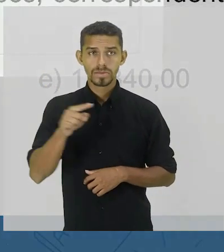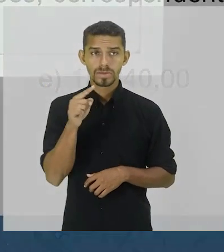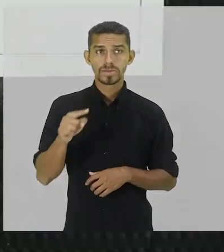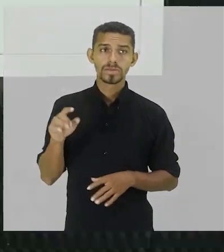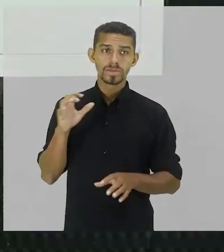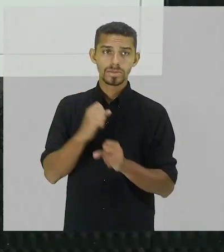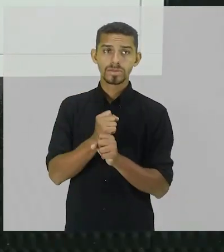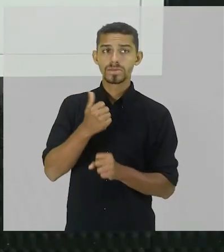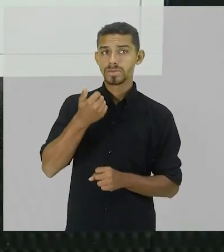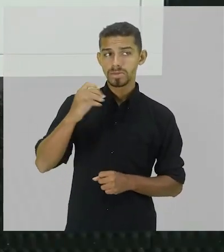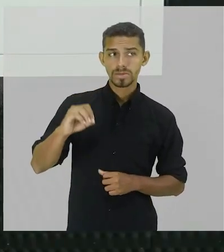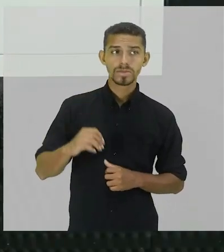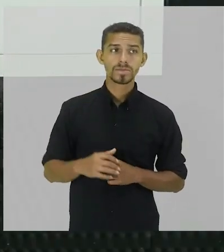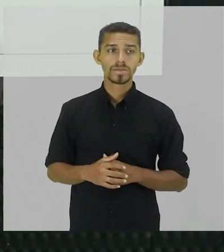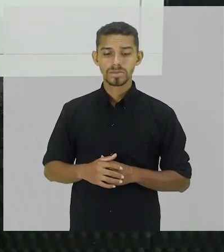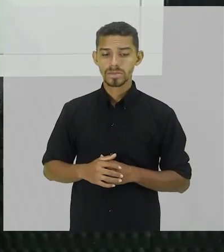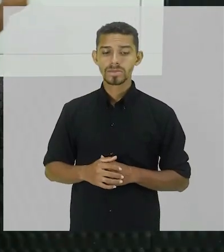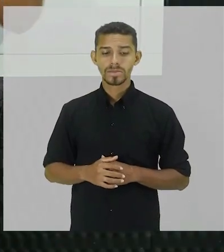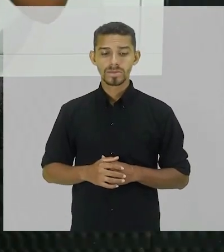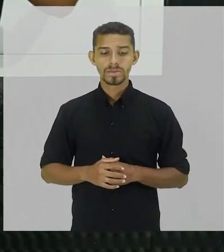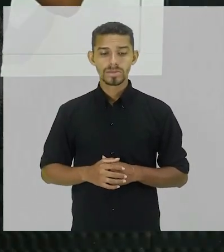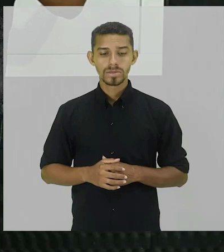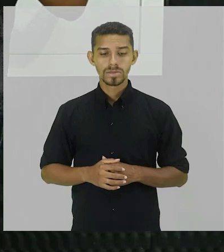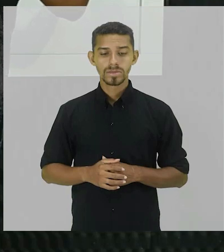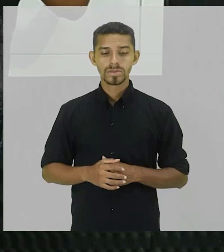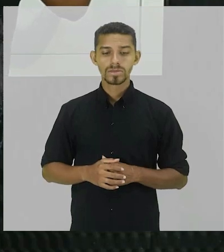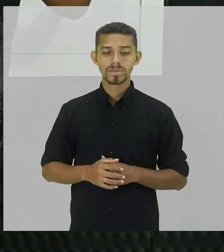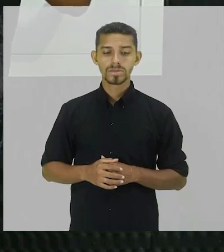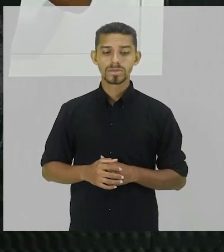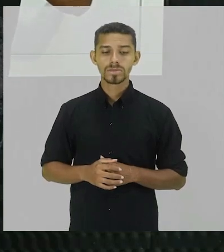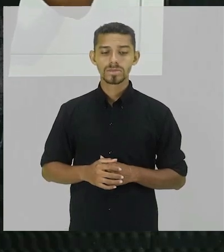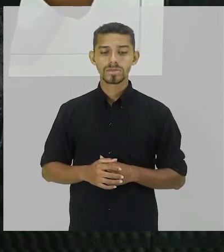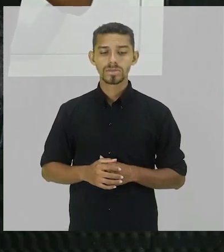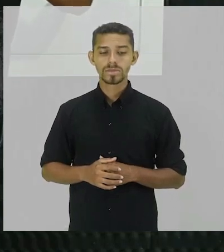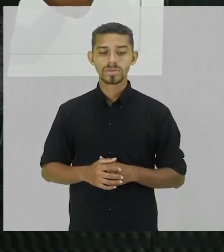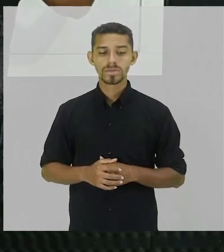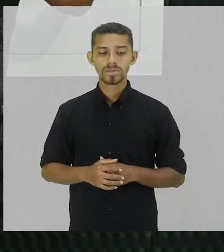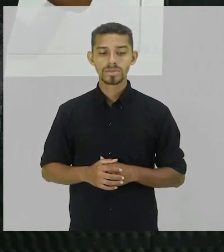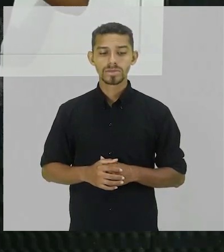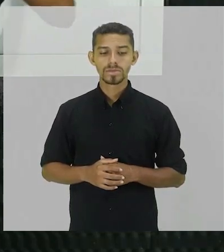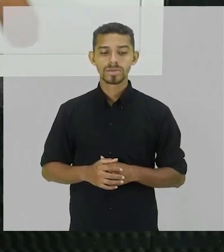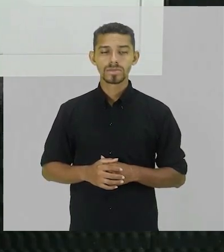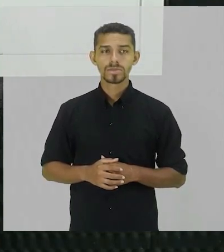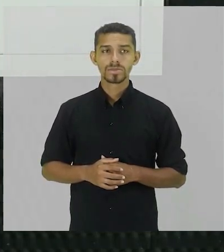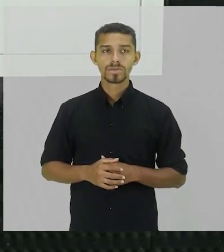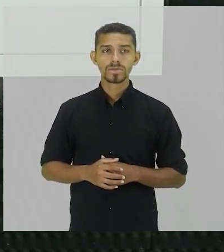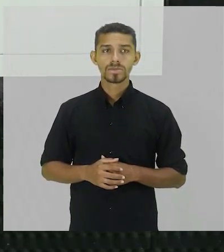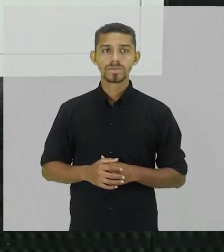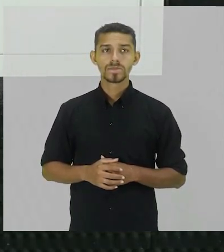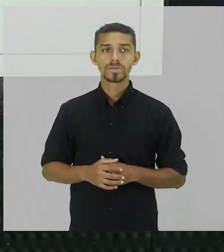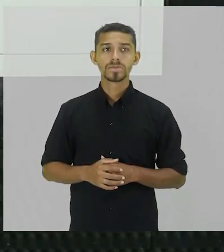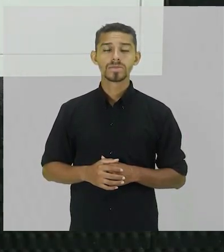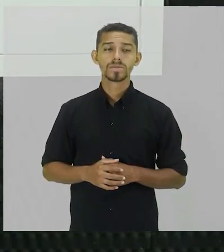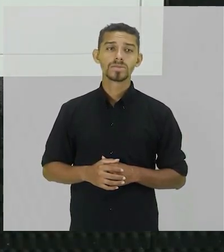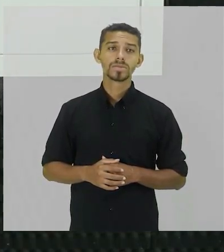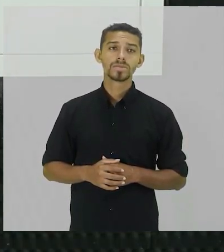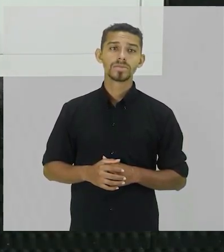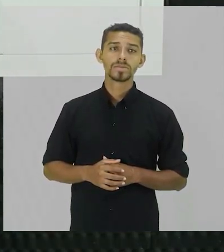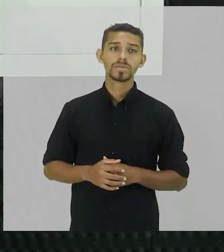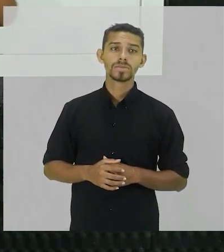por 10, porque no caso que são as 10 esferas, né? Você vai multiplicar isso aqui por 10, você vai